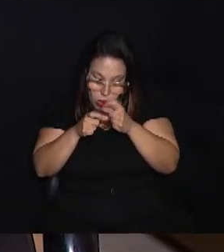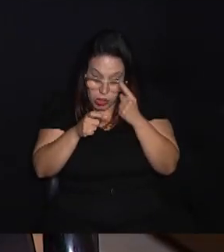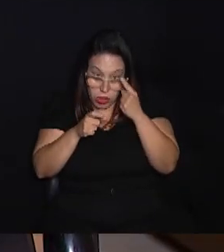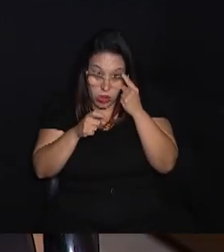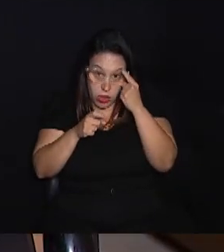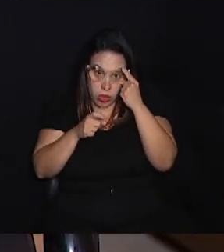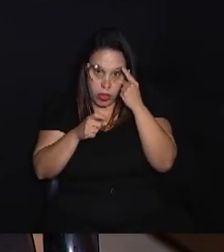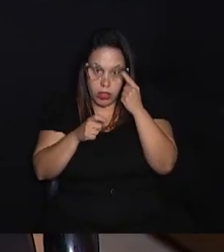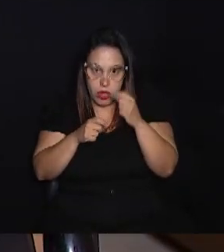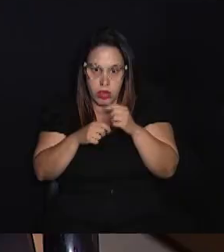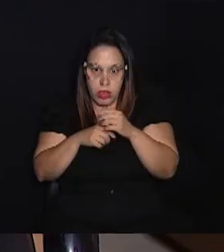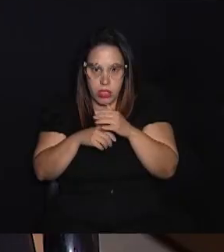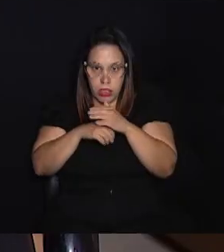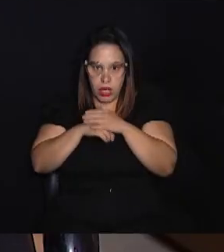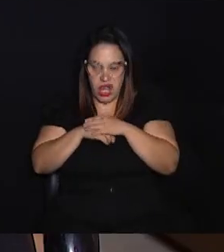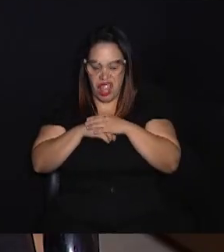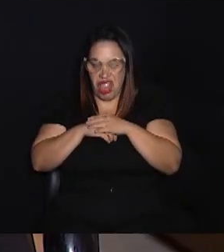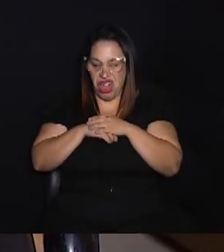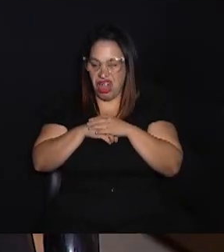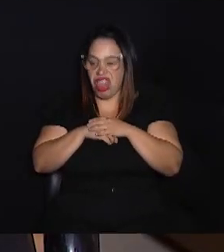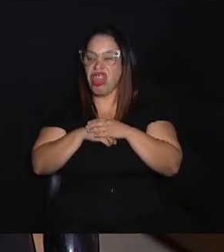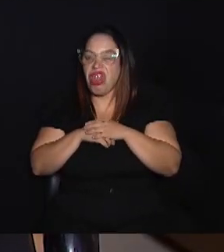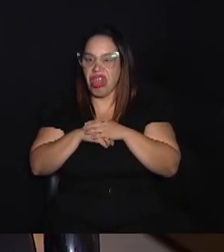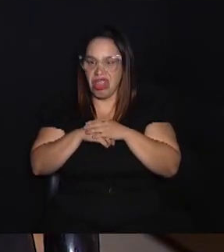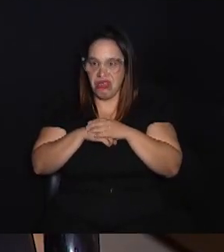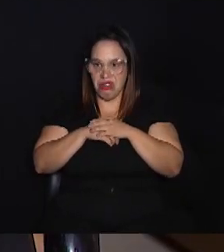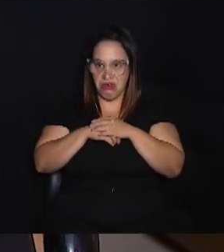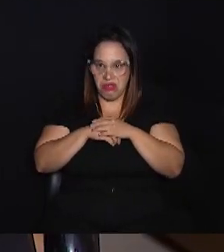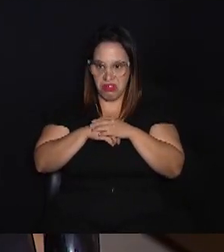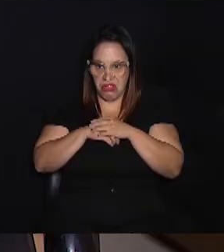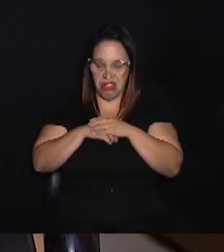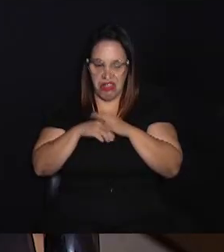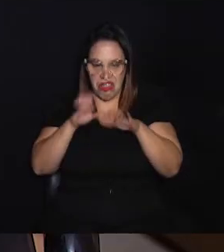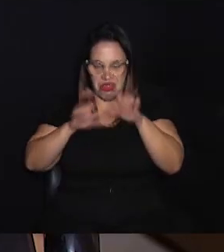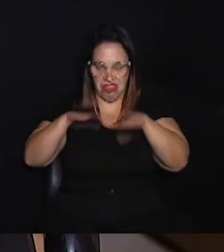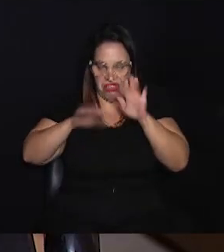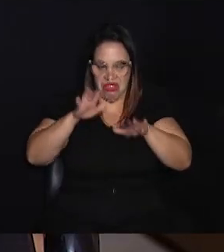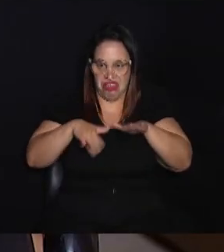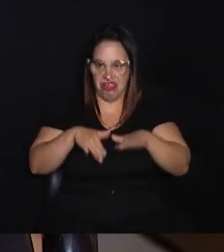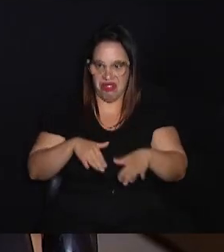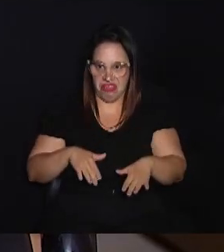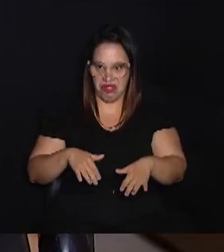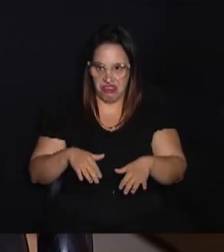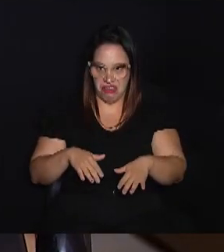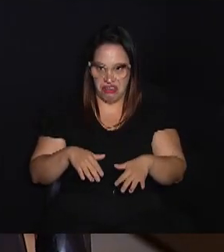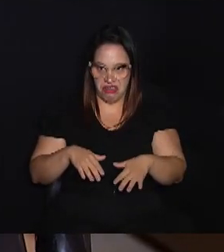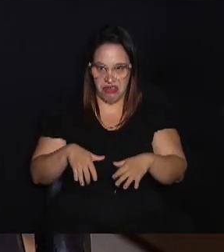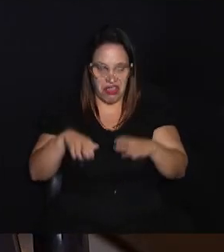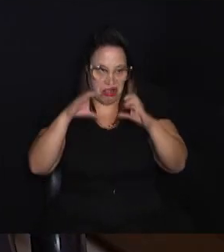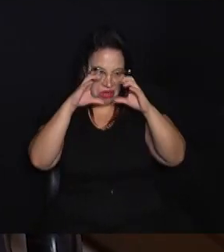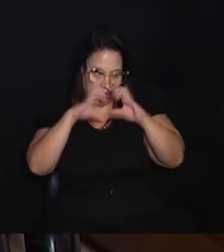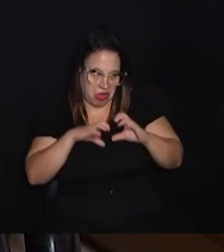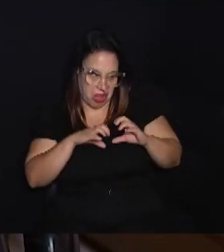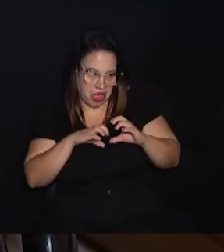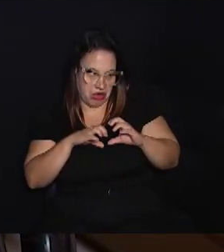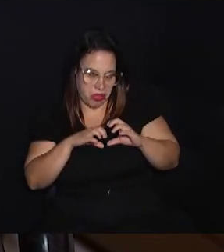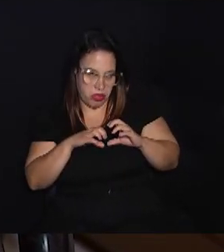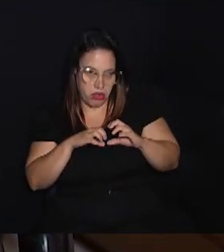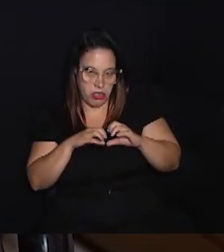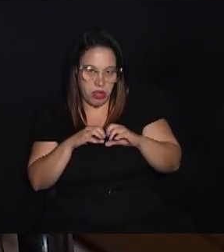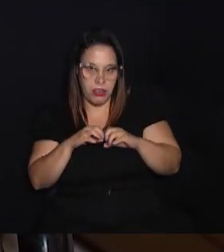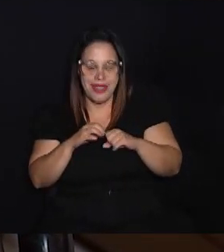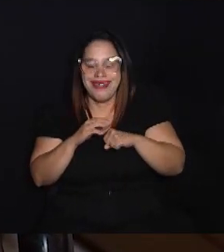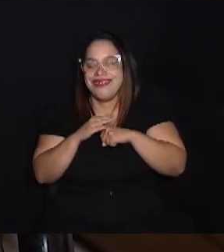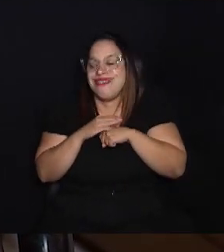que a gente vai passar a mão, ele rosna, ele não gosta, ele bate o pé, então ele já tem a personalidade. Na hora que você pega, às vezes é um animal super